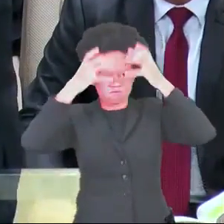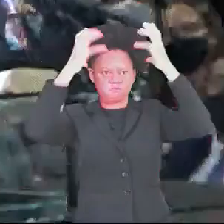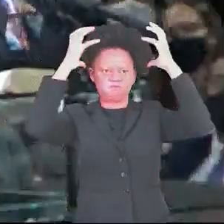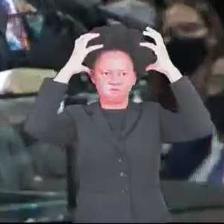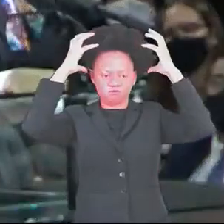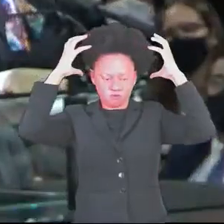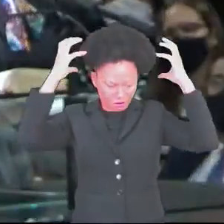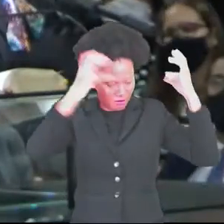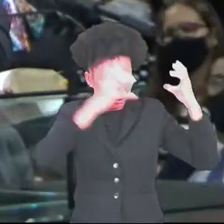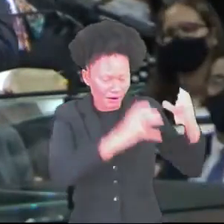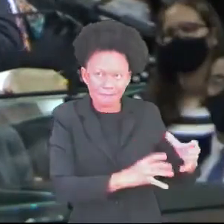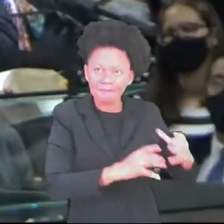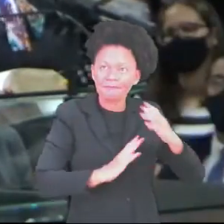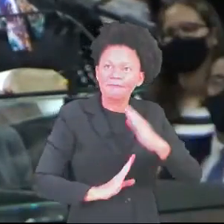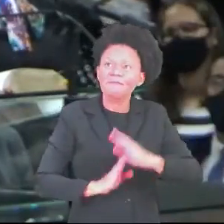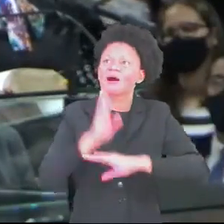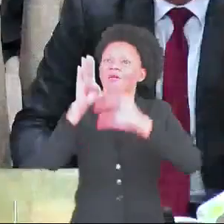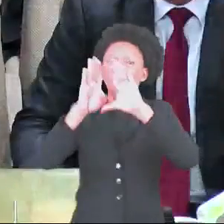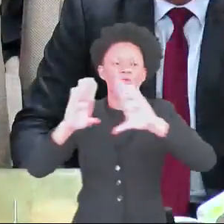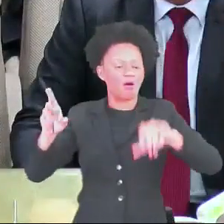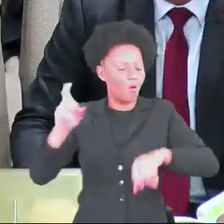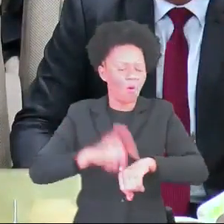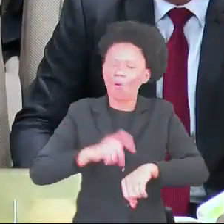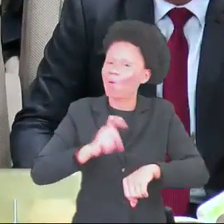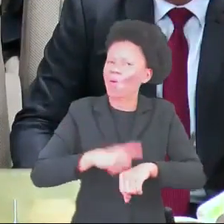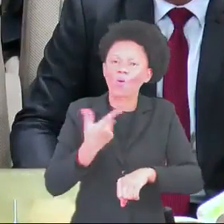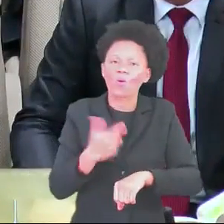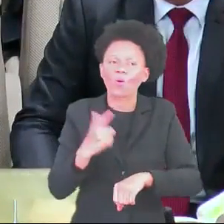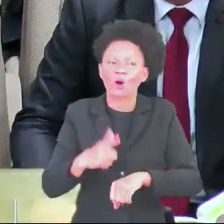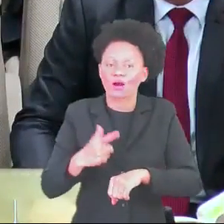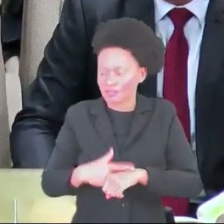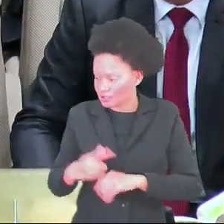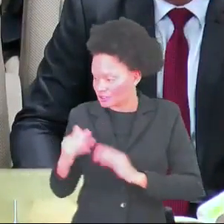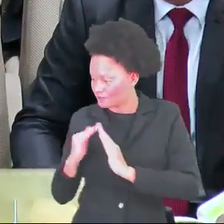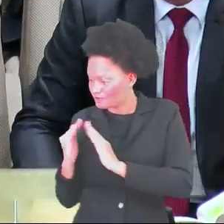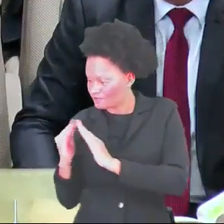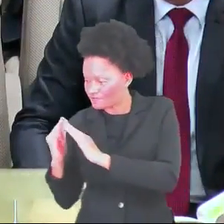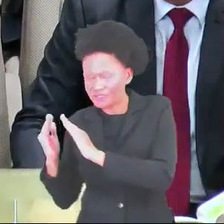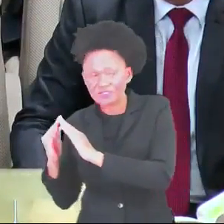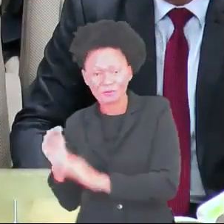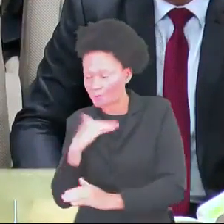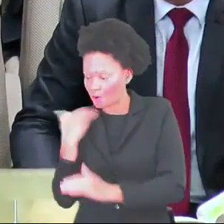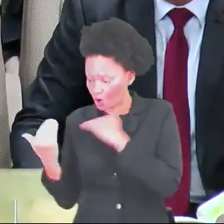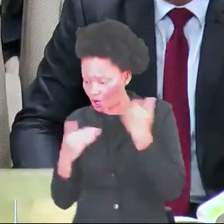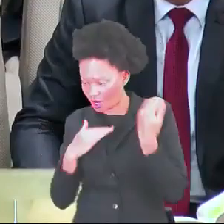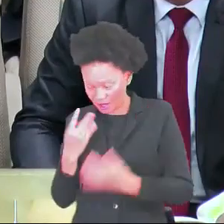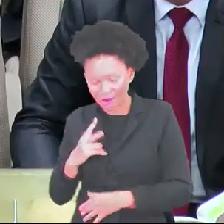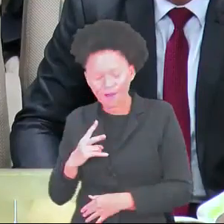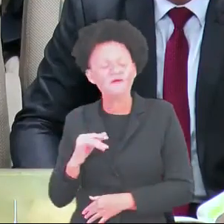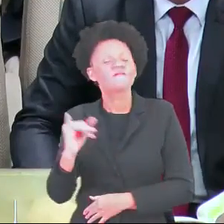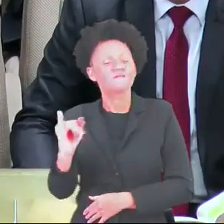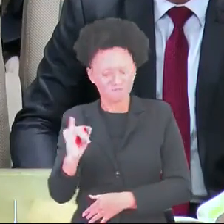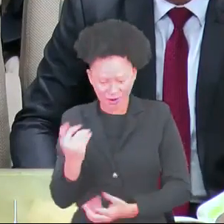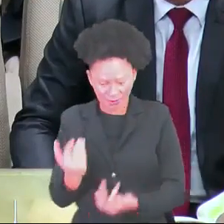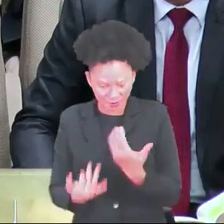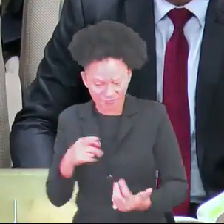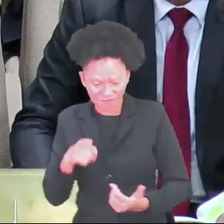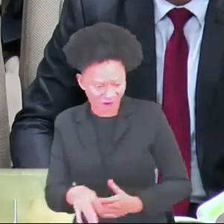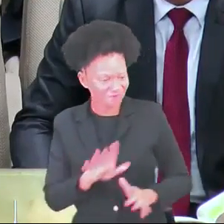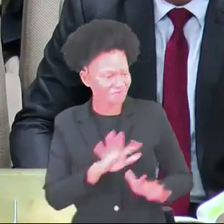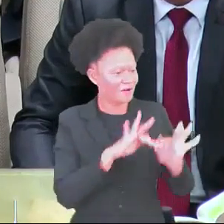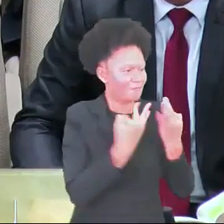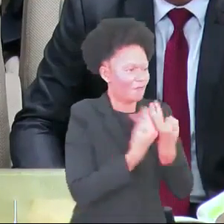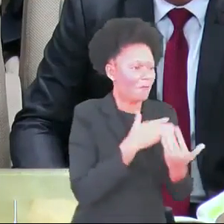poder subir para o céu, porque não é hora ainda. Ainda tem vizinho morrendo que vai para o inferno. Ainda tem a família morrendo que vai para o